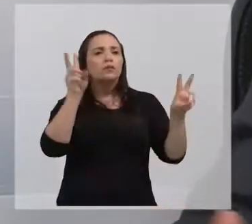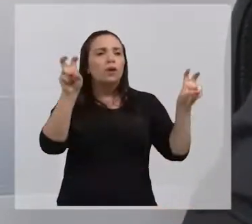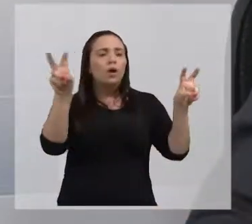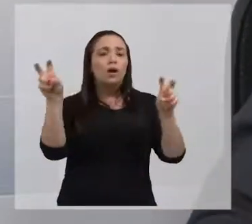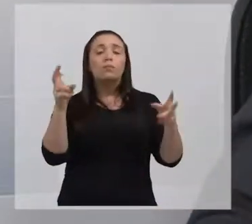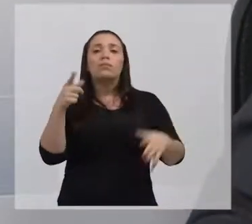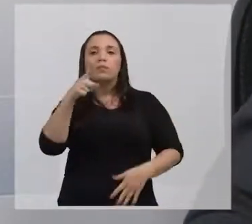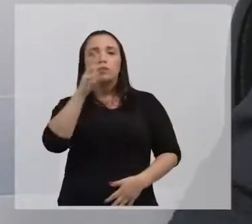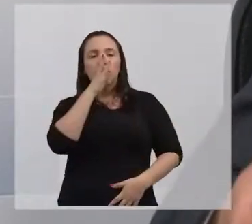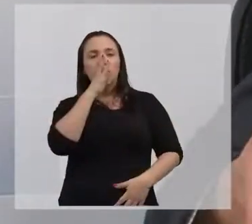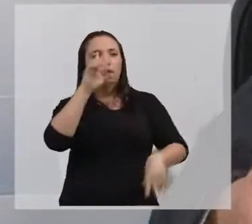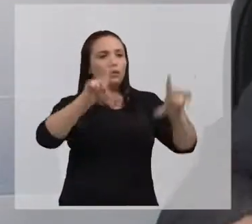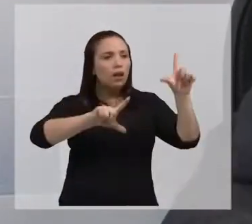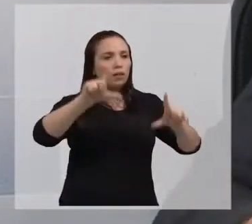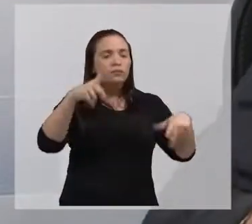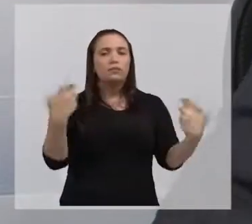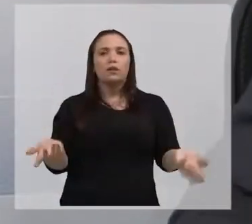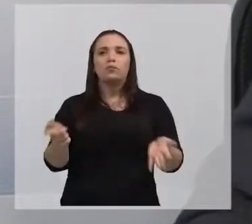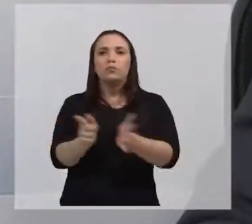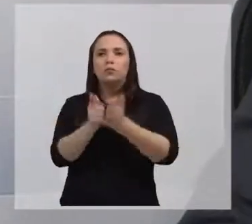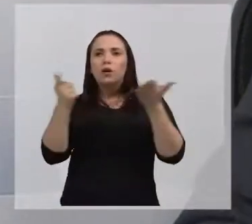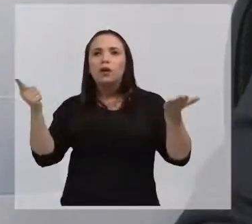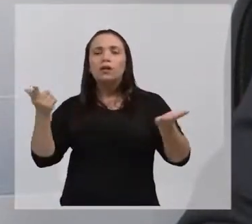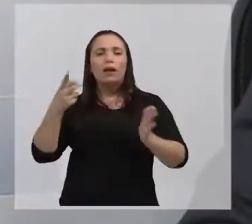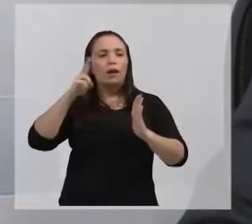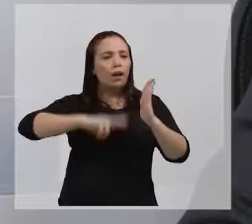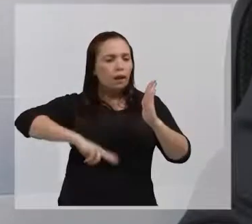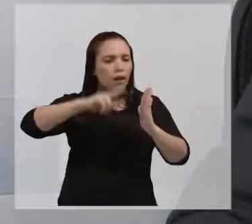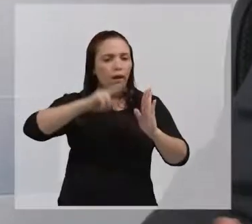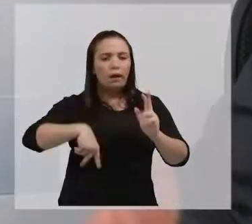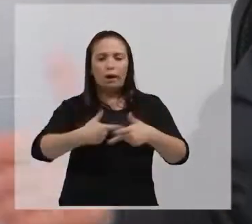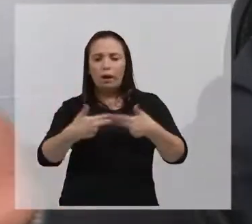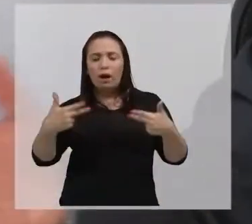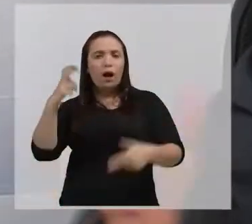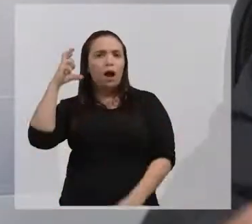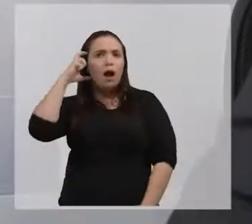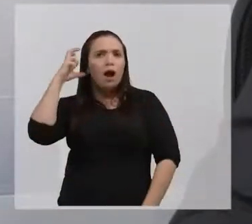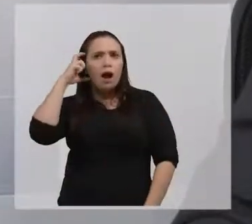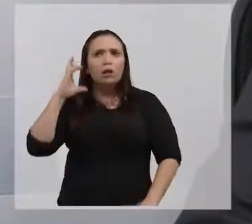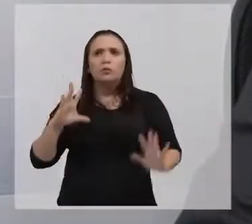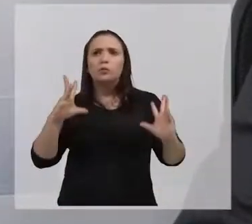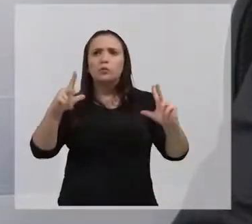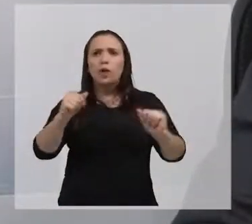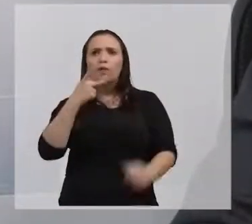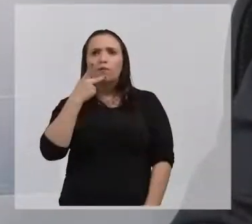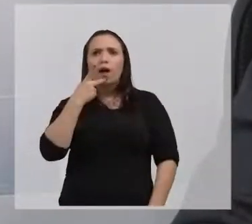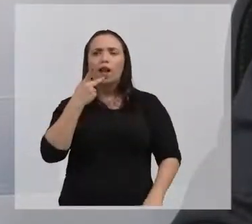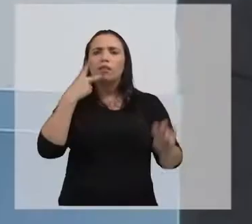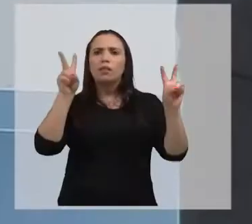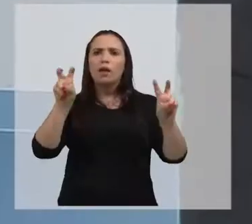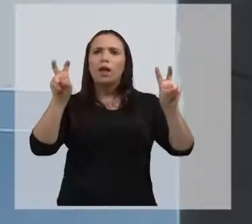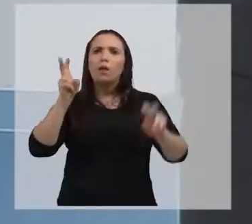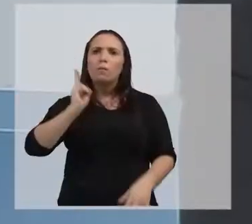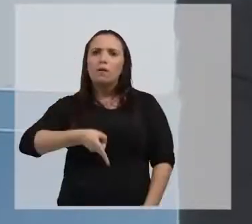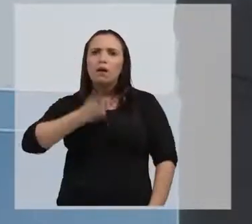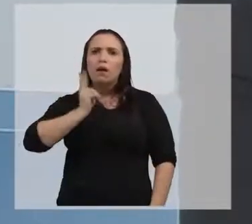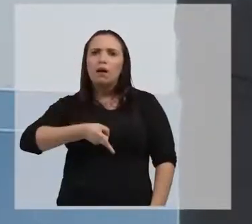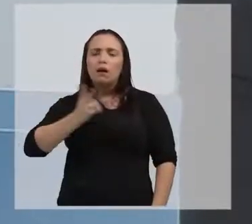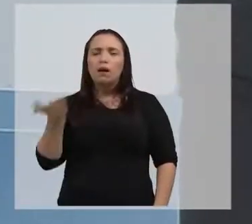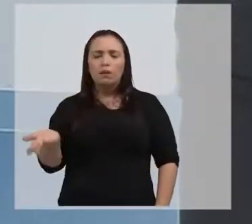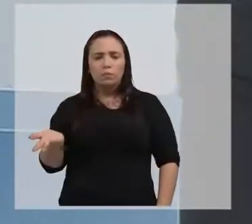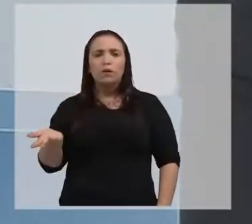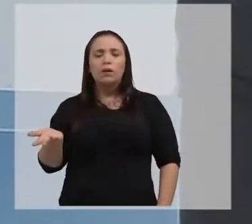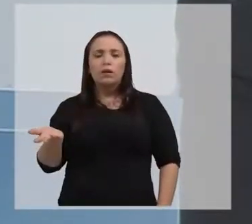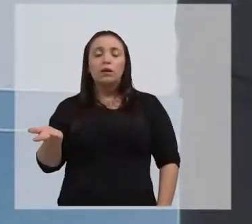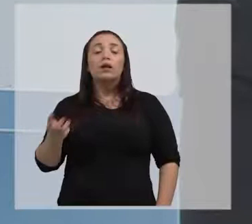a televisão, essa discussão. Você abre o jornal para ler, o principal assunto é esse. Nos rádios, nem se fala. E teria sido